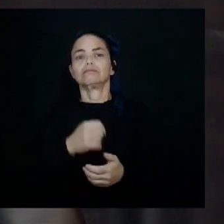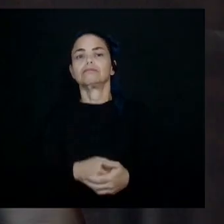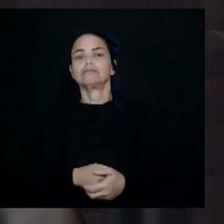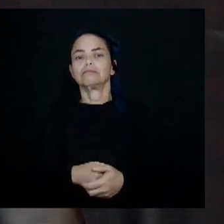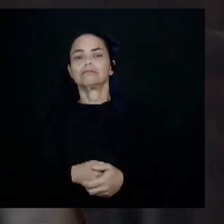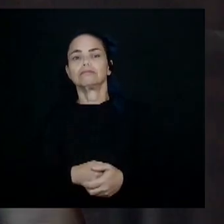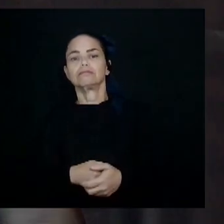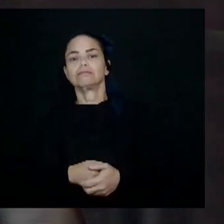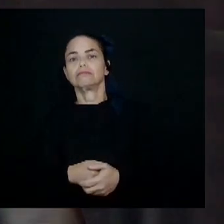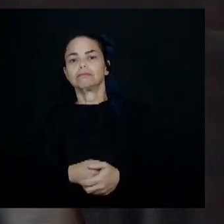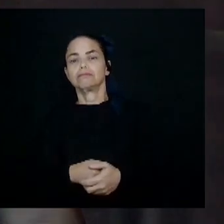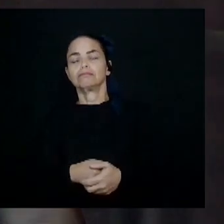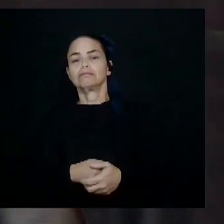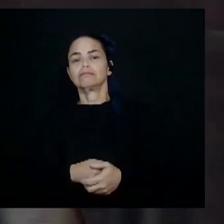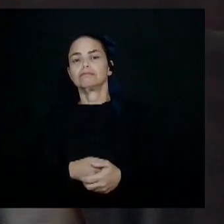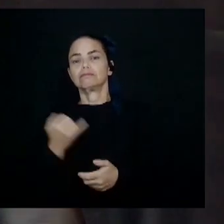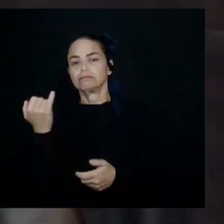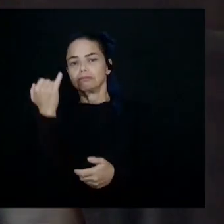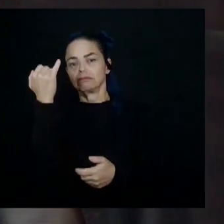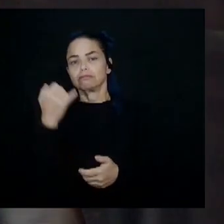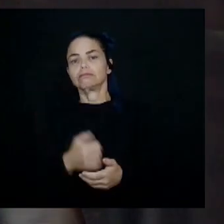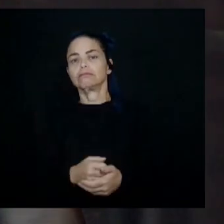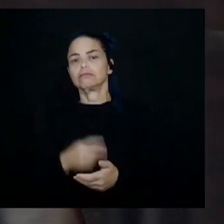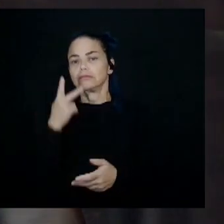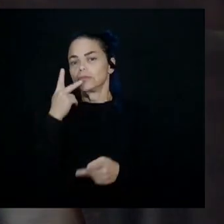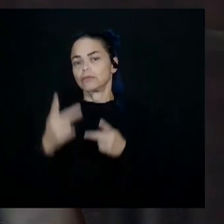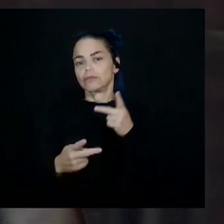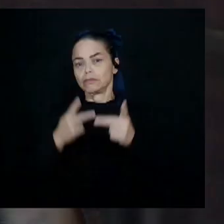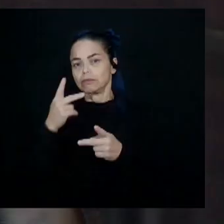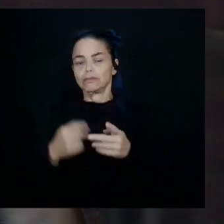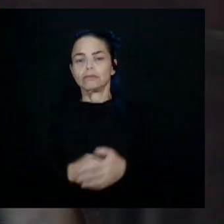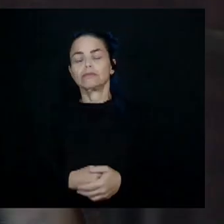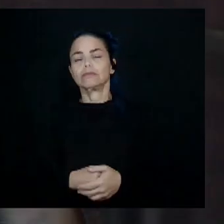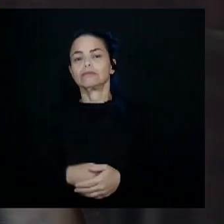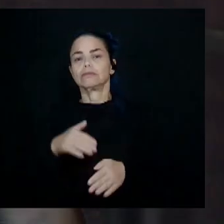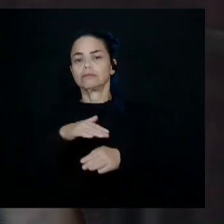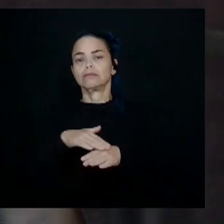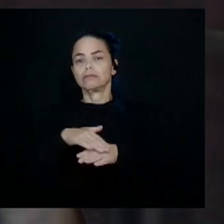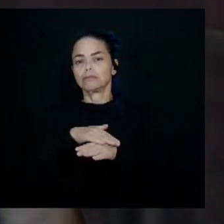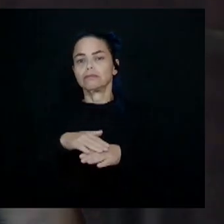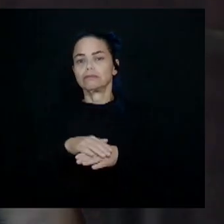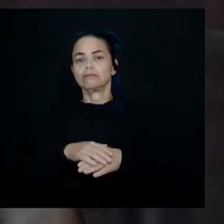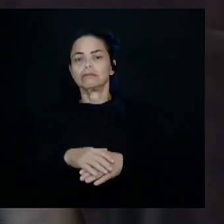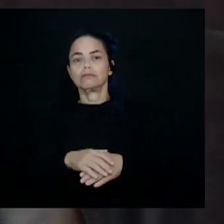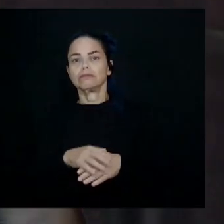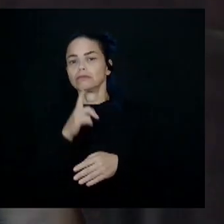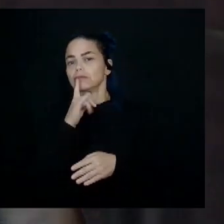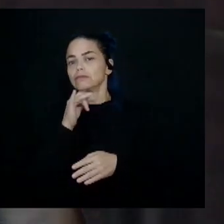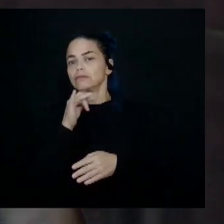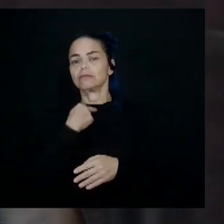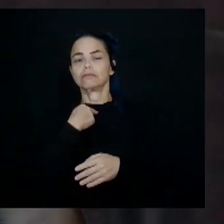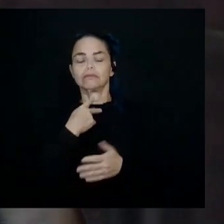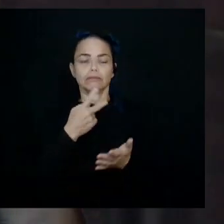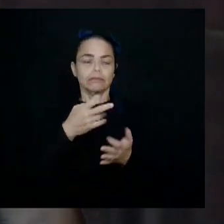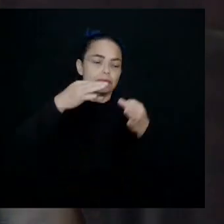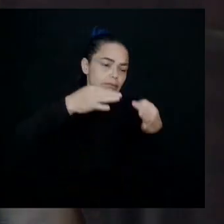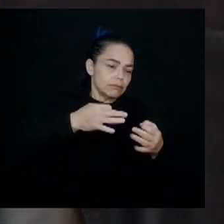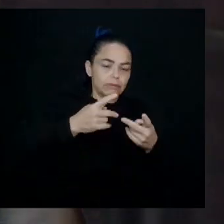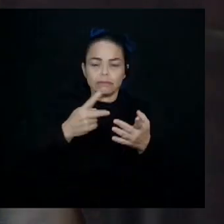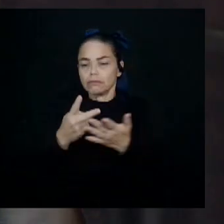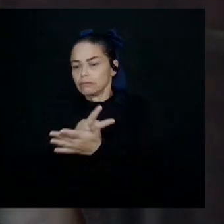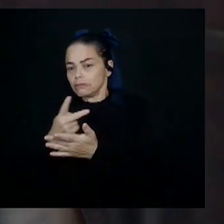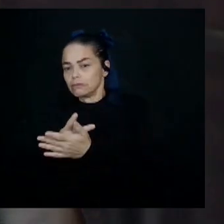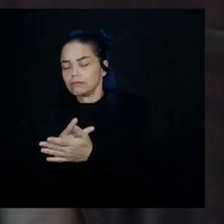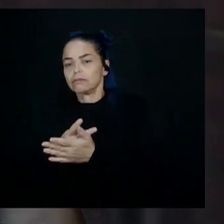sim, primoroso o que você acabou de falar, Fernanda, né? E você começou a sua fala falando, o pai não pode falar que isso é certo, que é errado, o pai